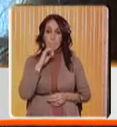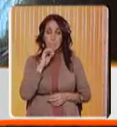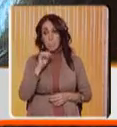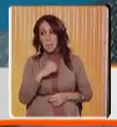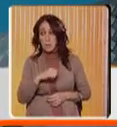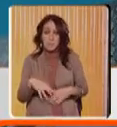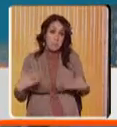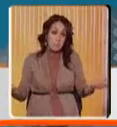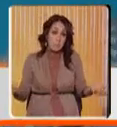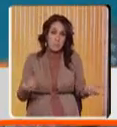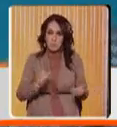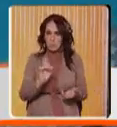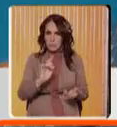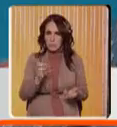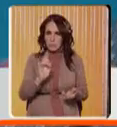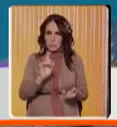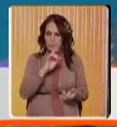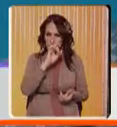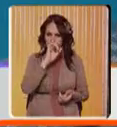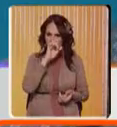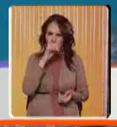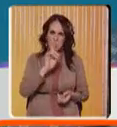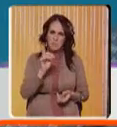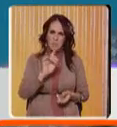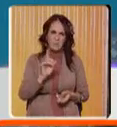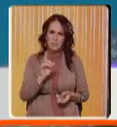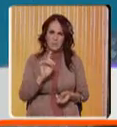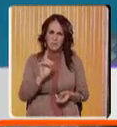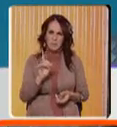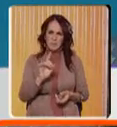sim, não. Não. Acho que ali